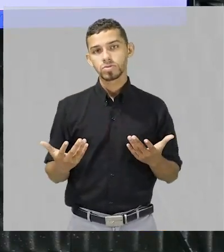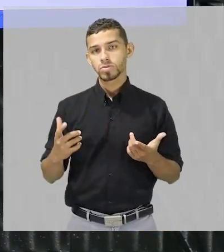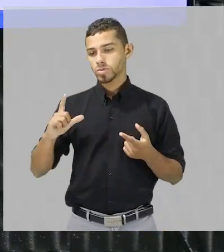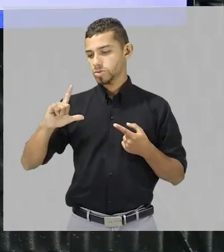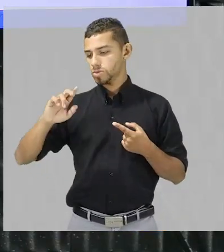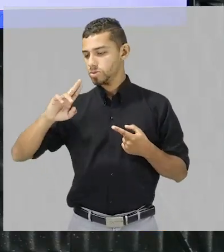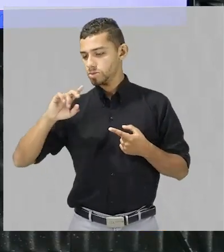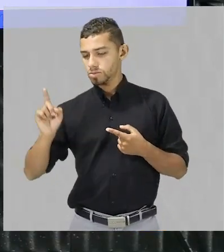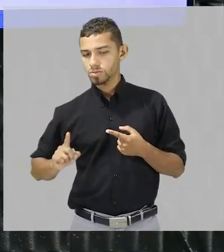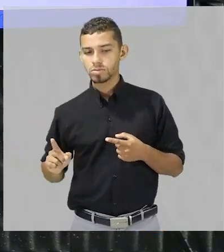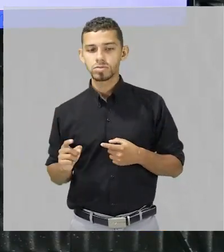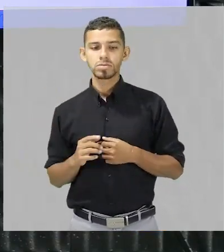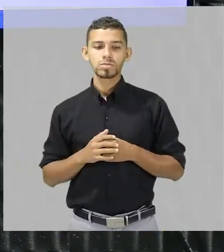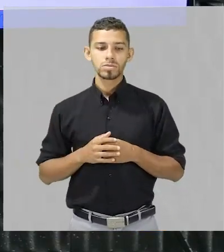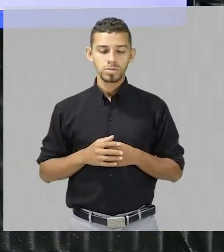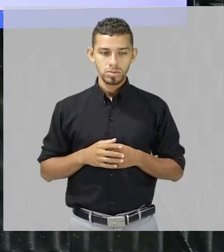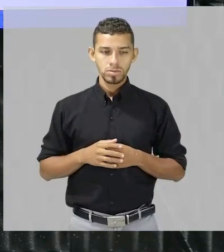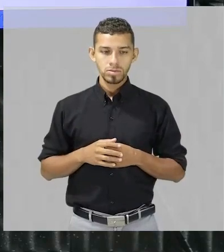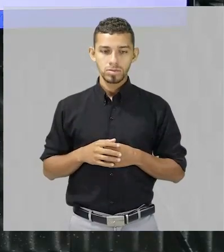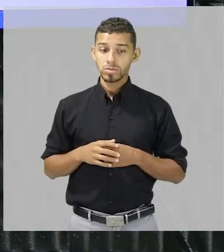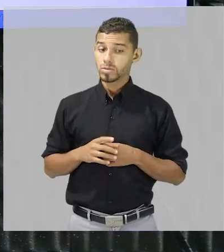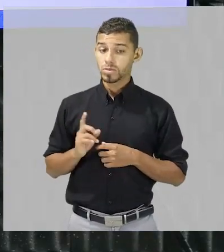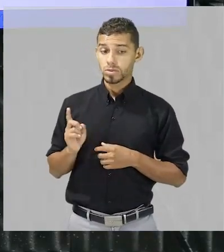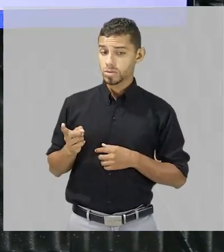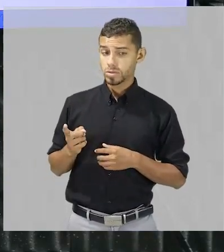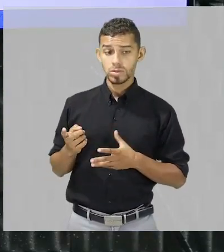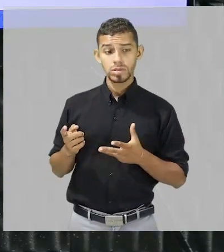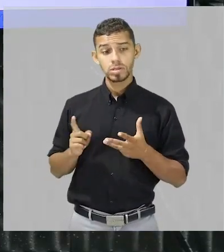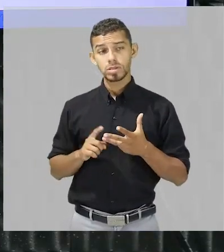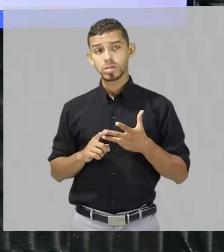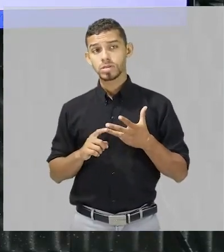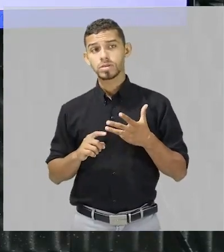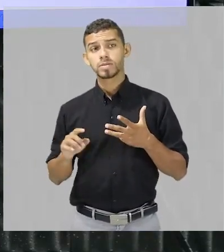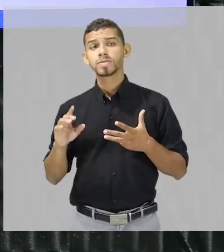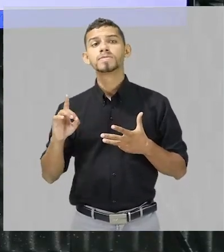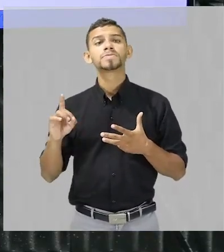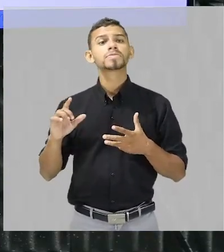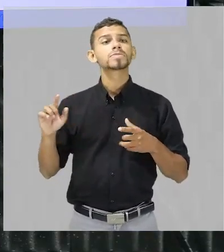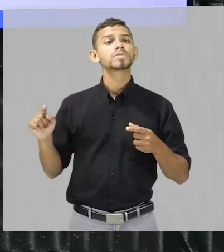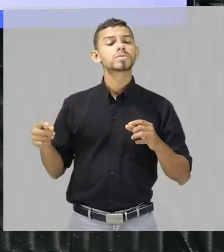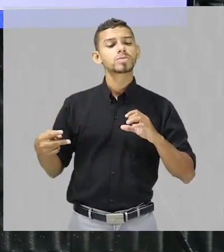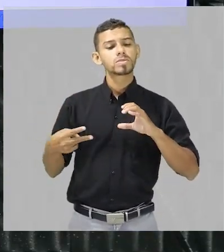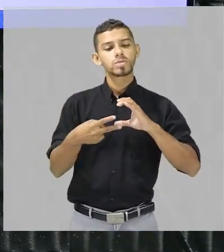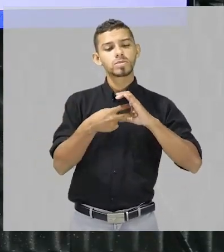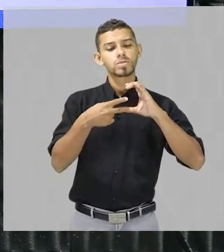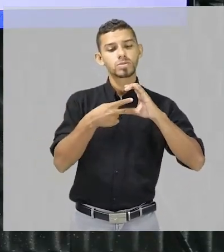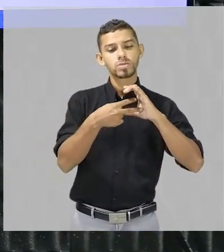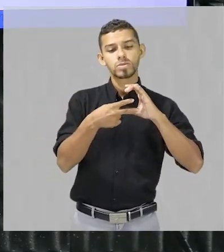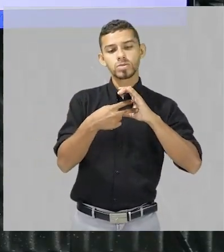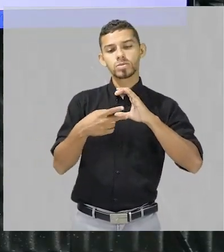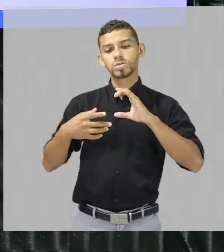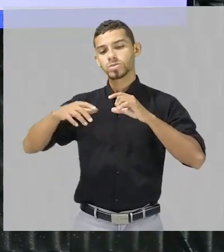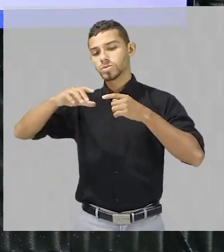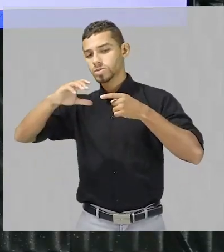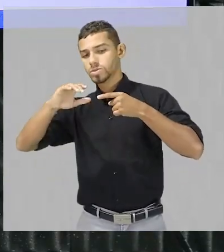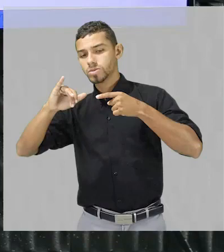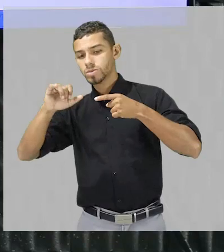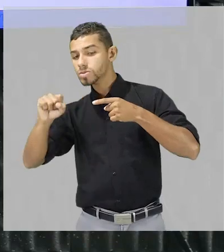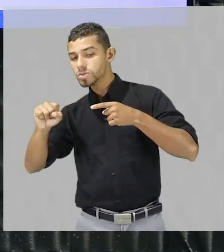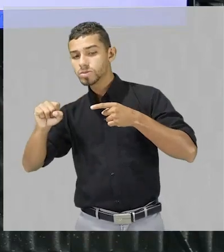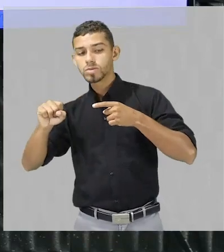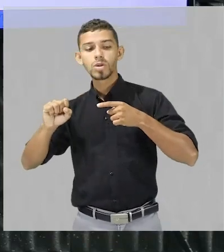luz, tá bom? Também, não importa se a estrutura apresenta ligação dupla, configuração cis